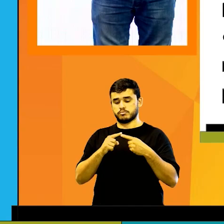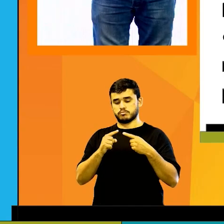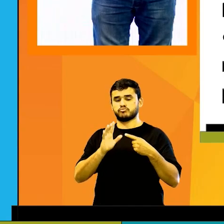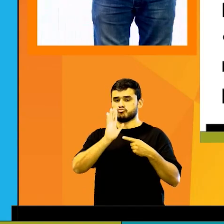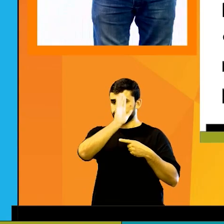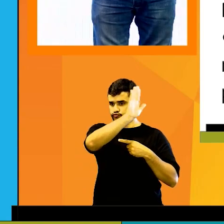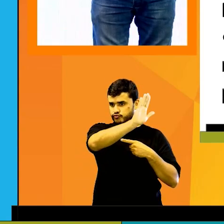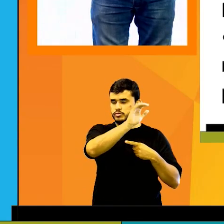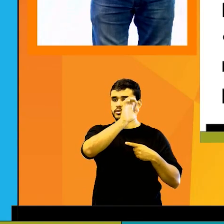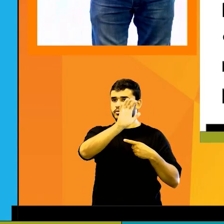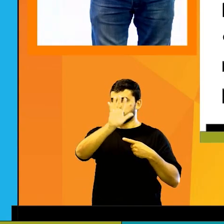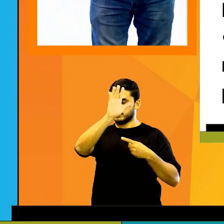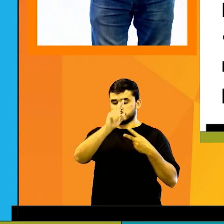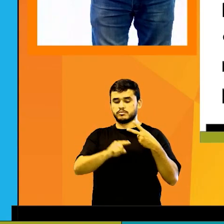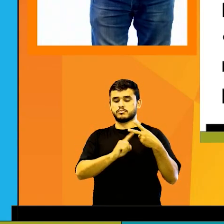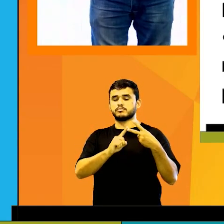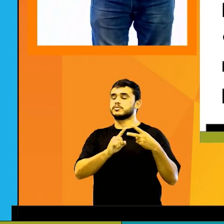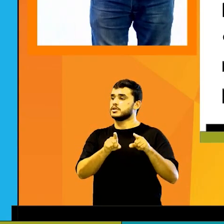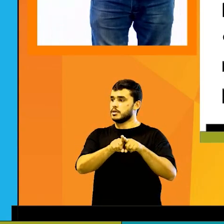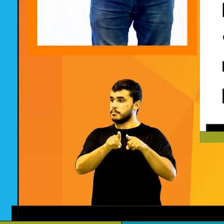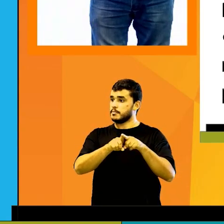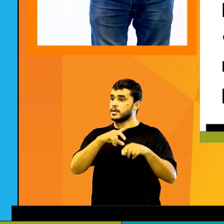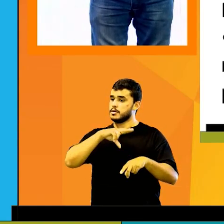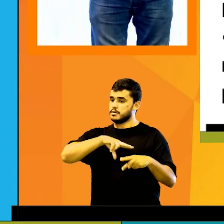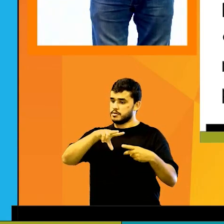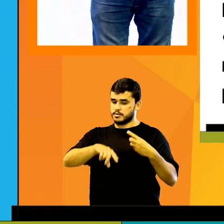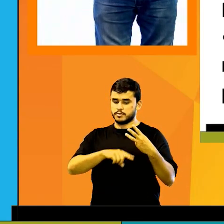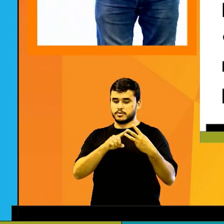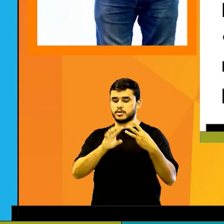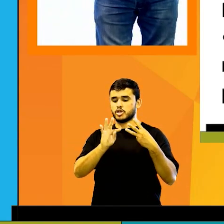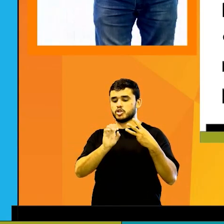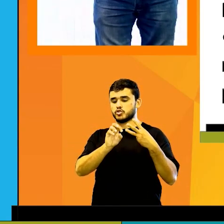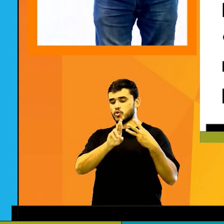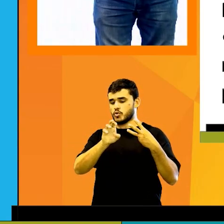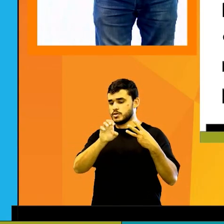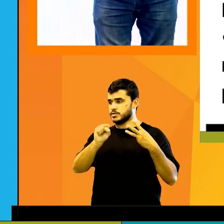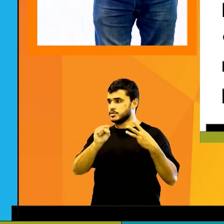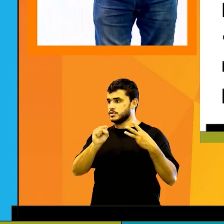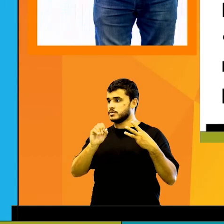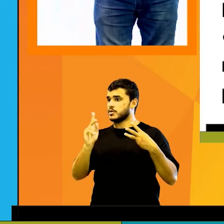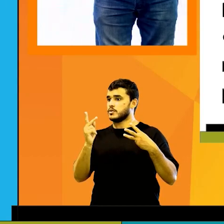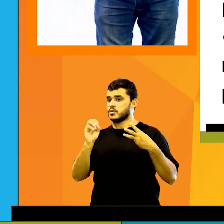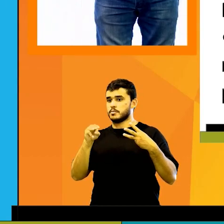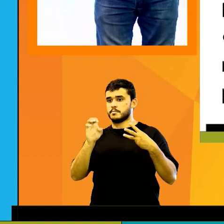na Europa, Gonçalves Dias também, Torres Homem,